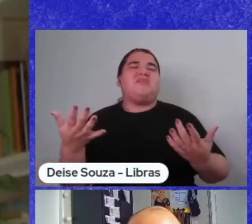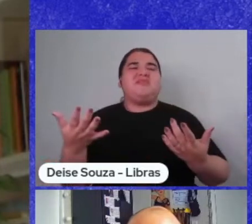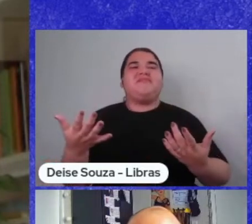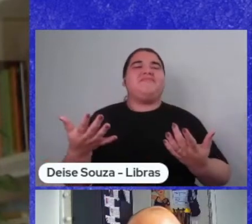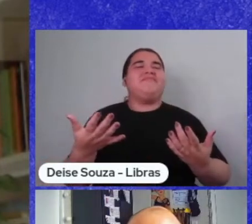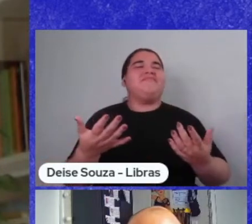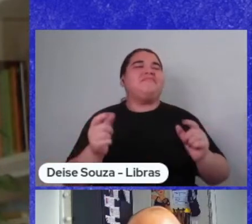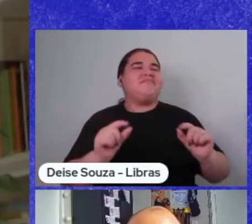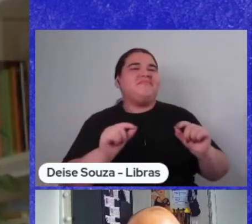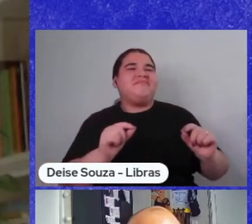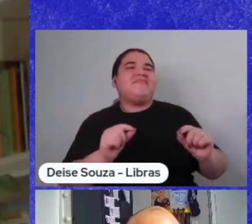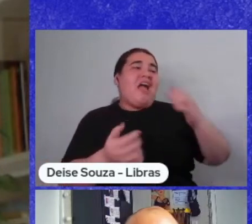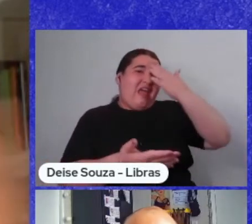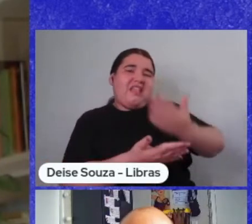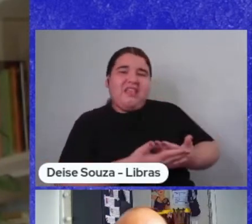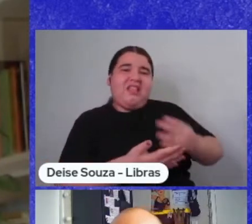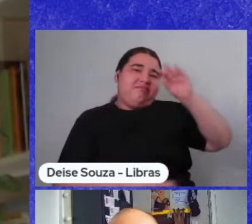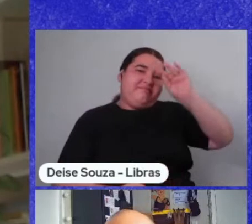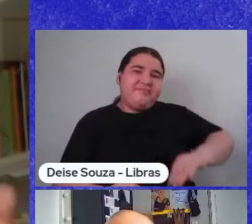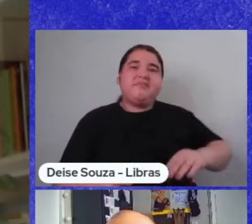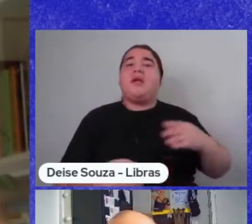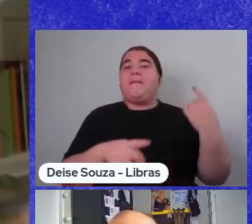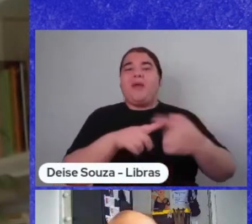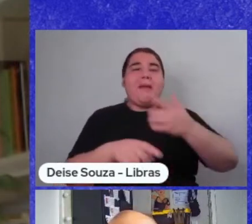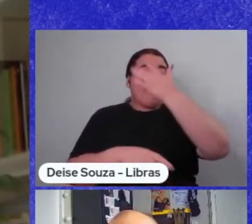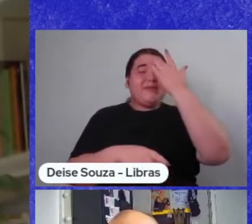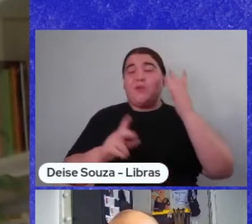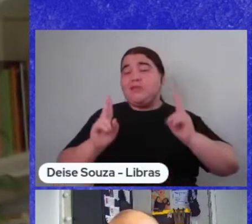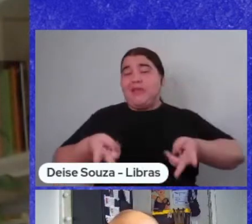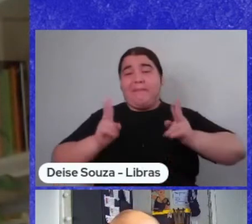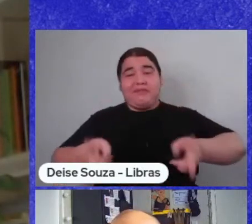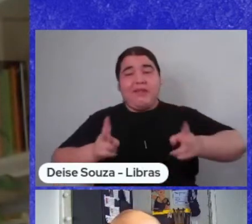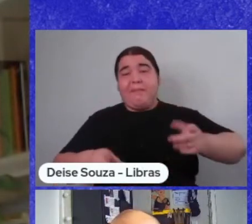muito desnecessários, alguns, e o tempo inteiro alguém sempre arranjando alguma coisa